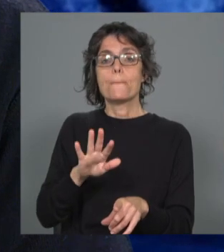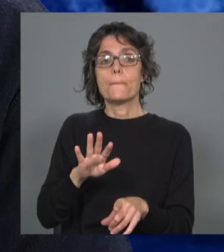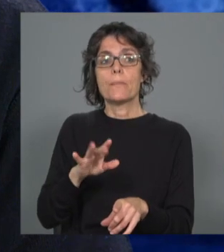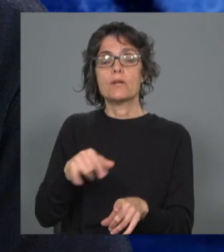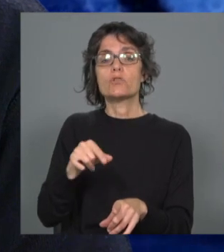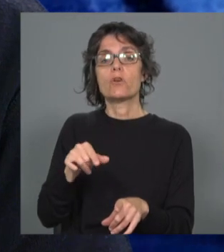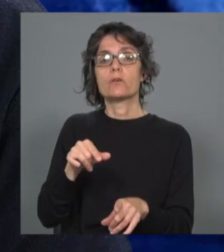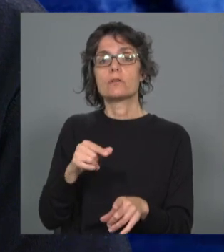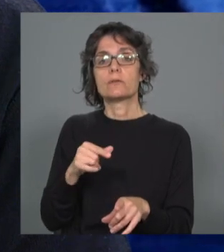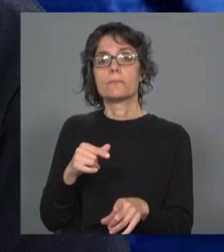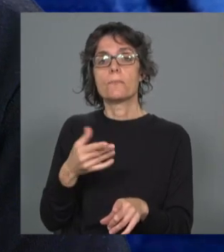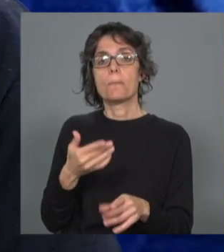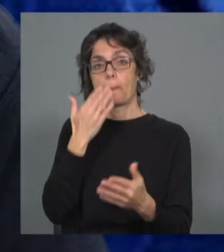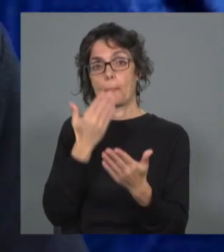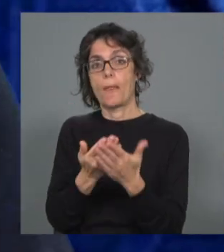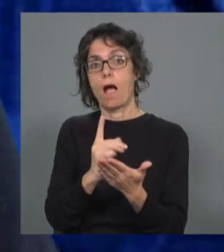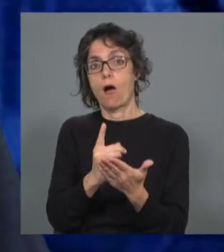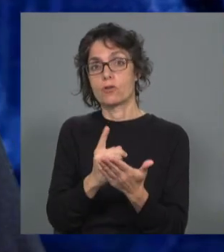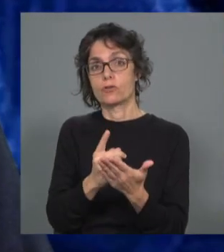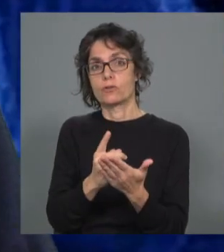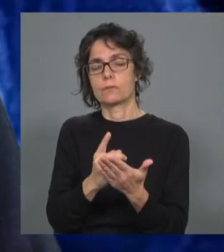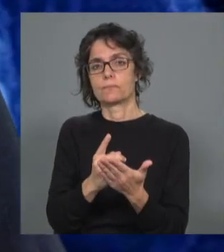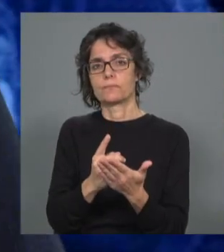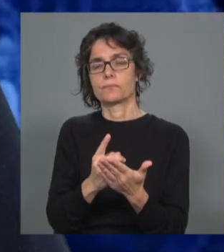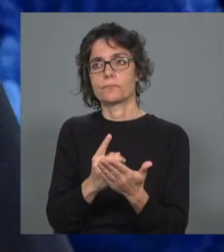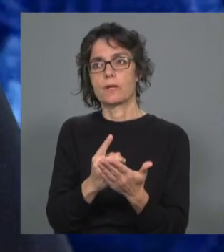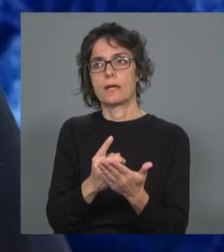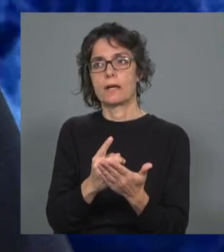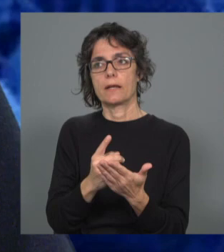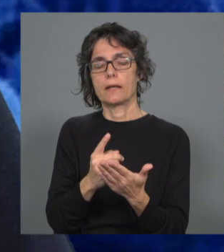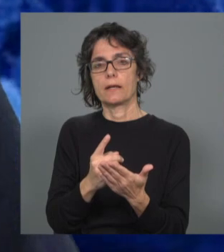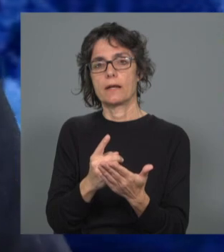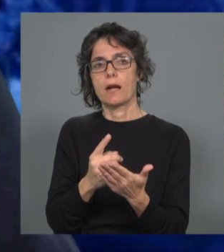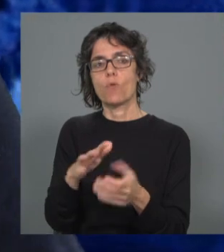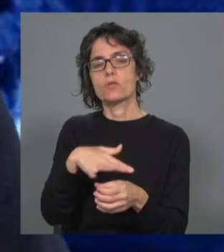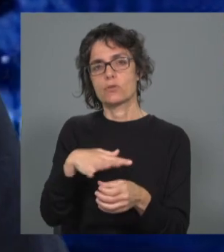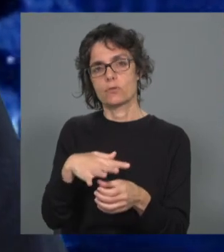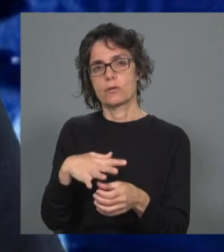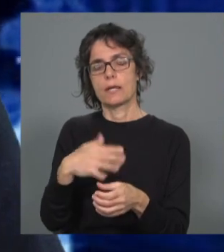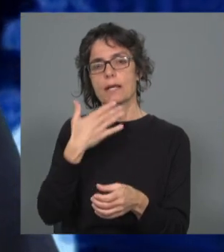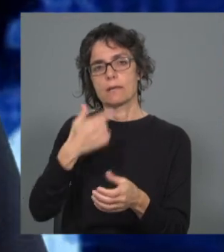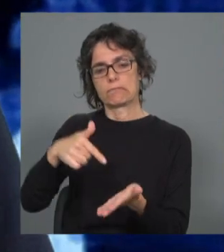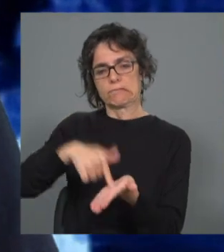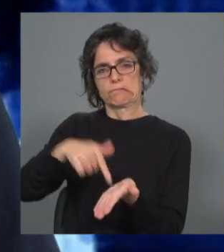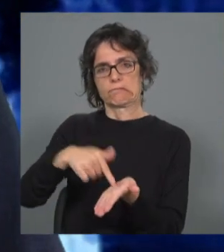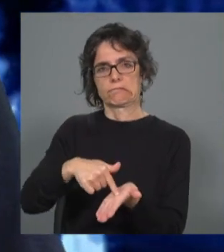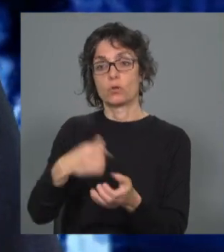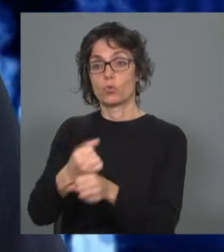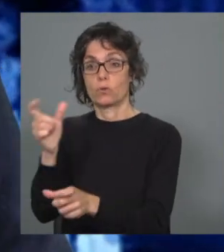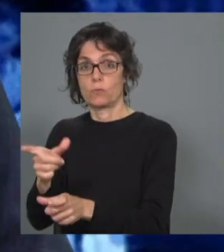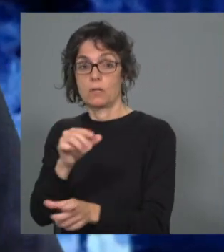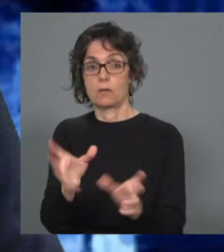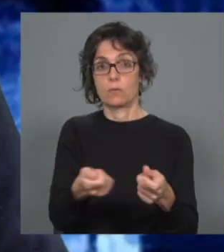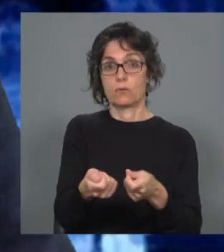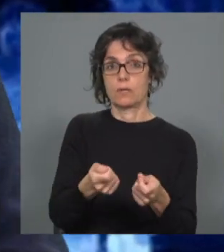que tem que haver muita exigência da parte do trabalhador e das suas organizações e tem que